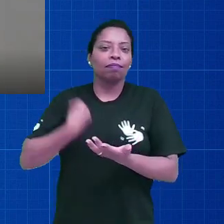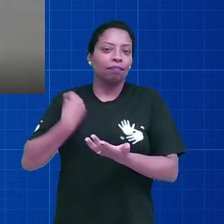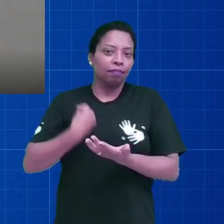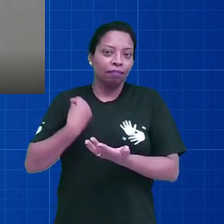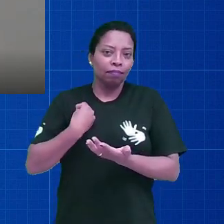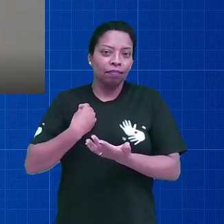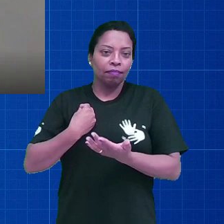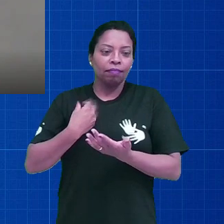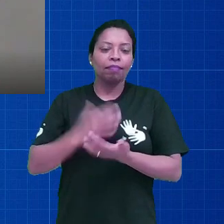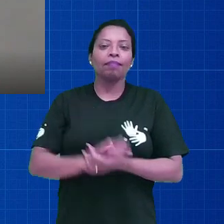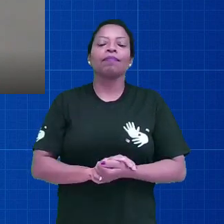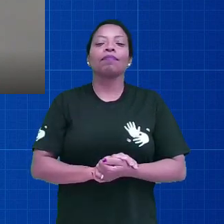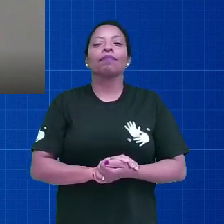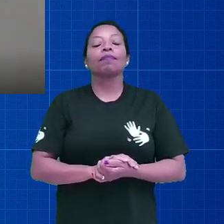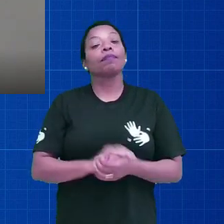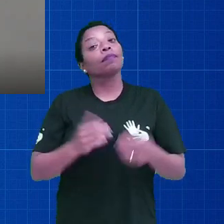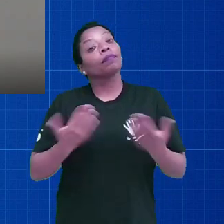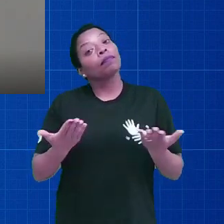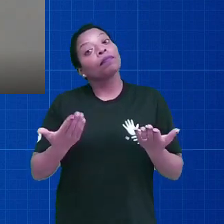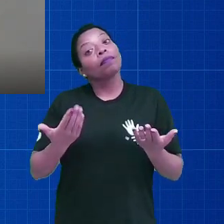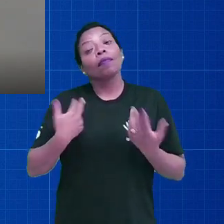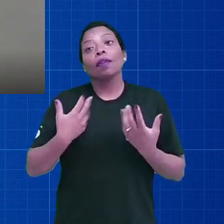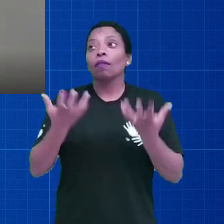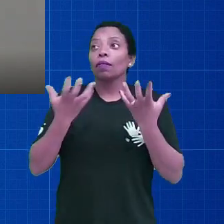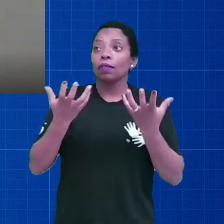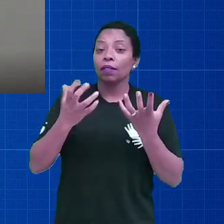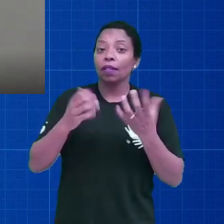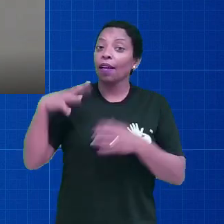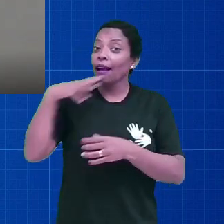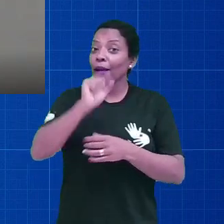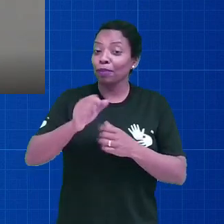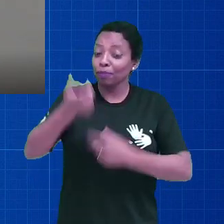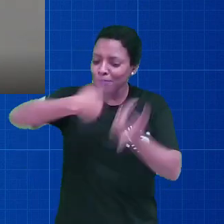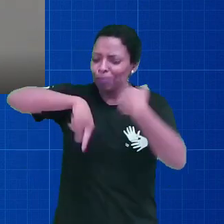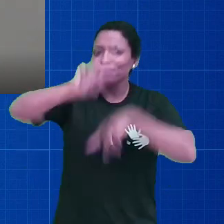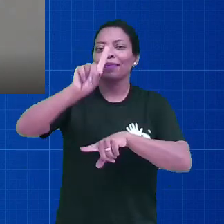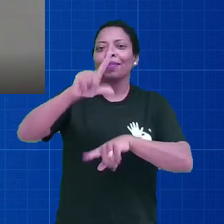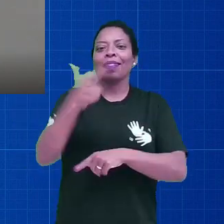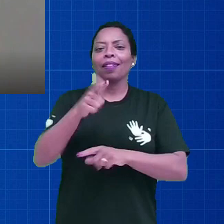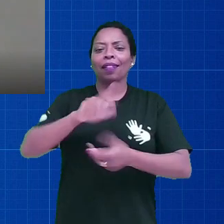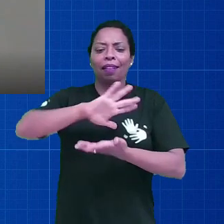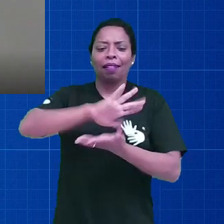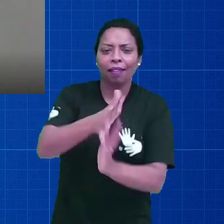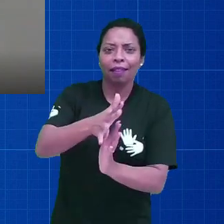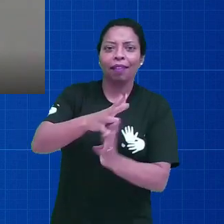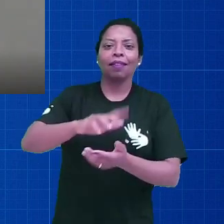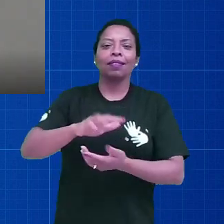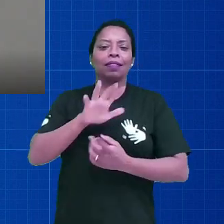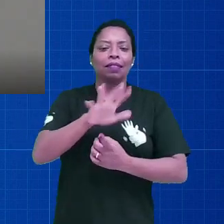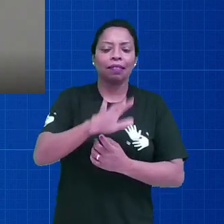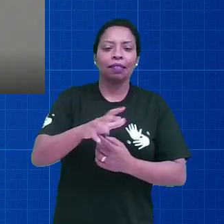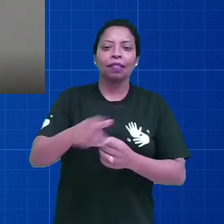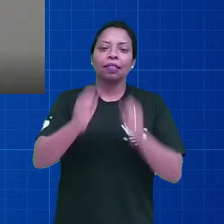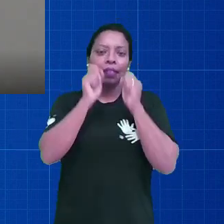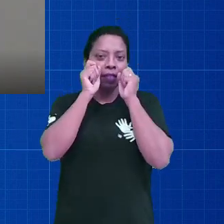está correto, né? Gostaríamos que fosse mais rápido, obviamente, né? Que não tivesse tanto